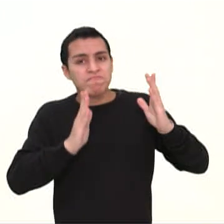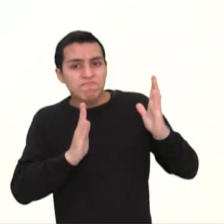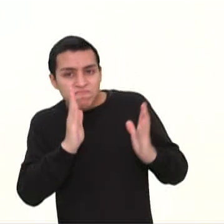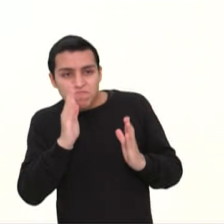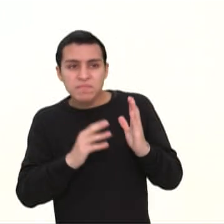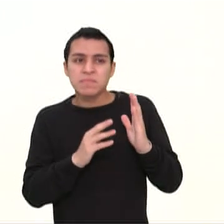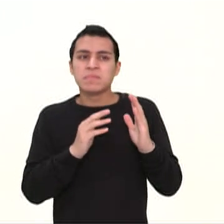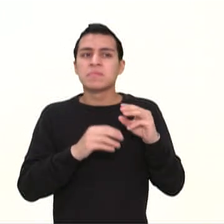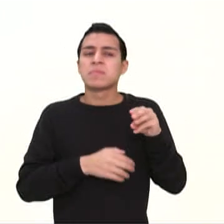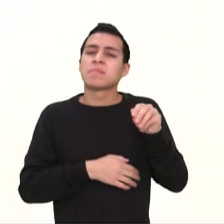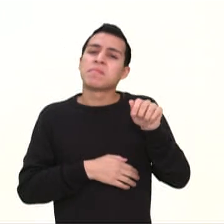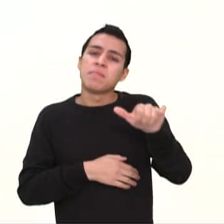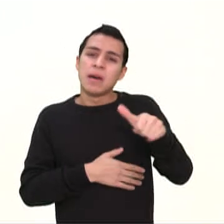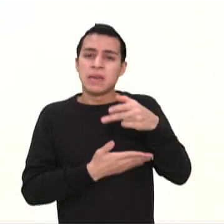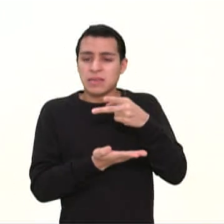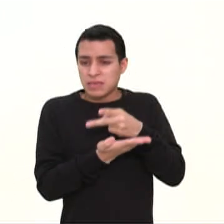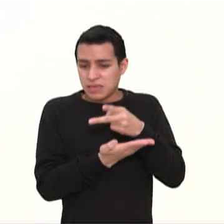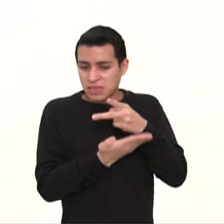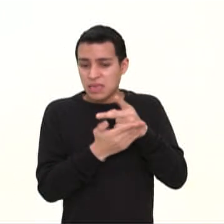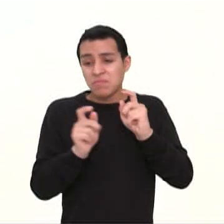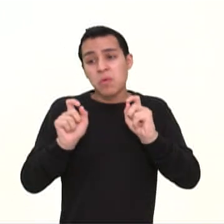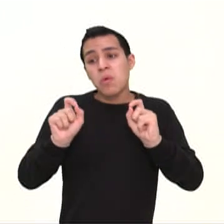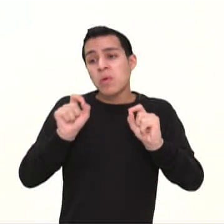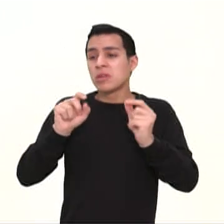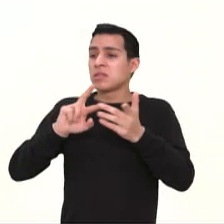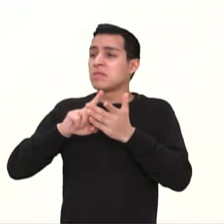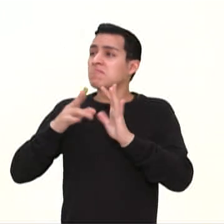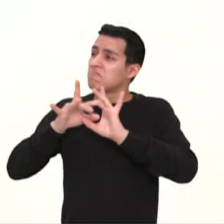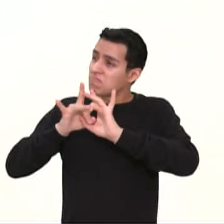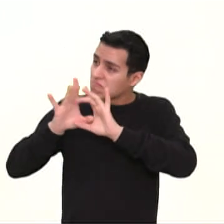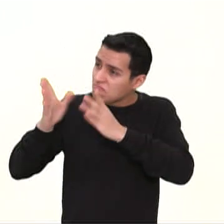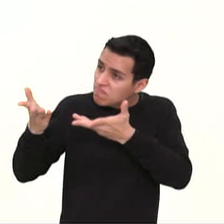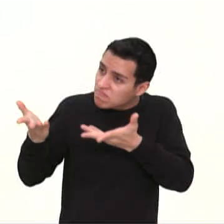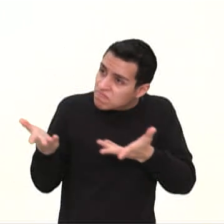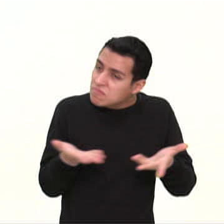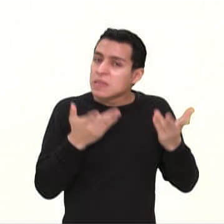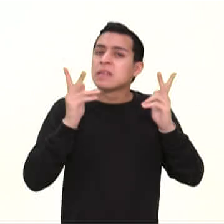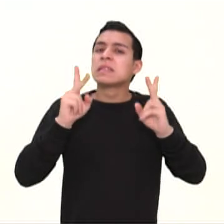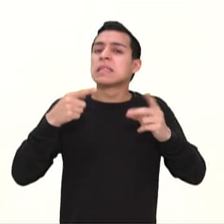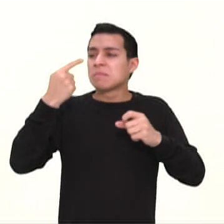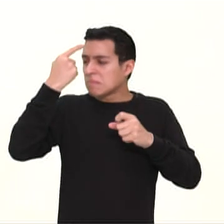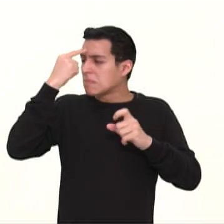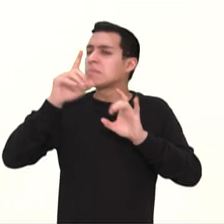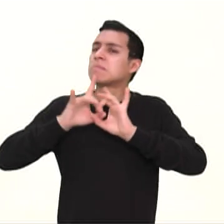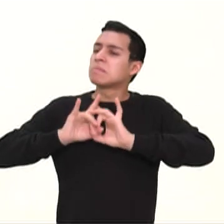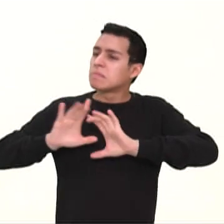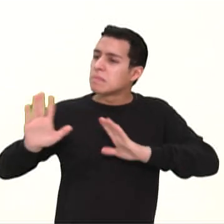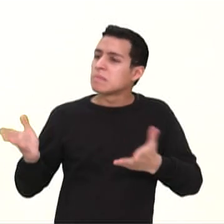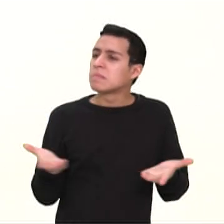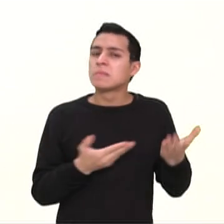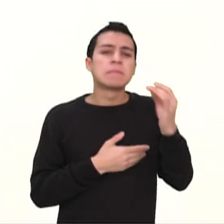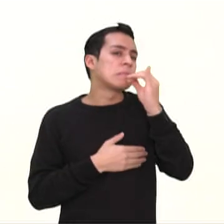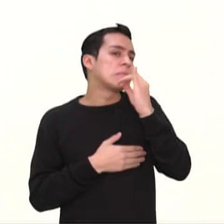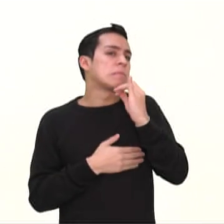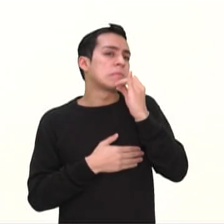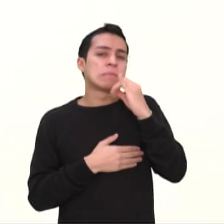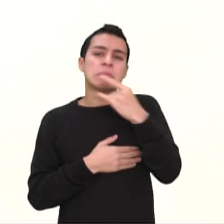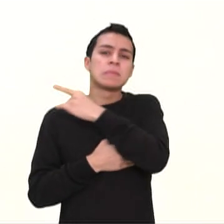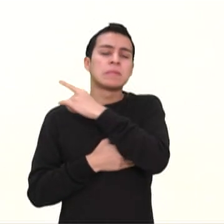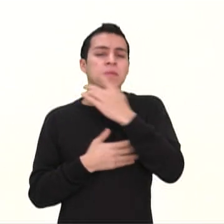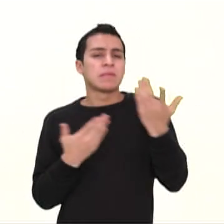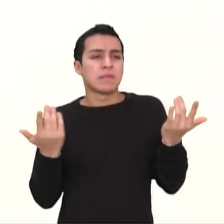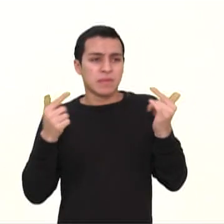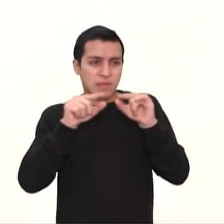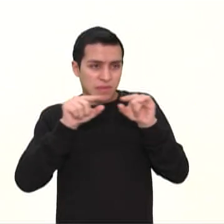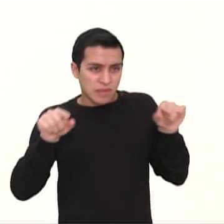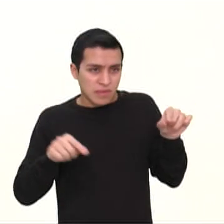May usado sempre no sentido de permissão, uma ideia sempre de permissão, como nós colocamos aqui no exemplo,